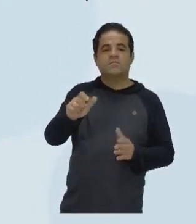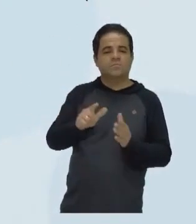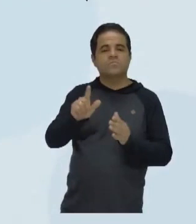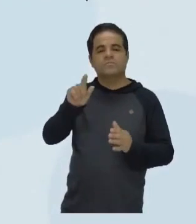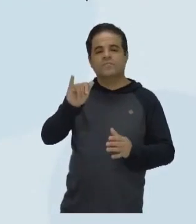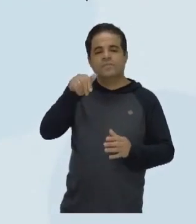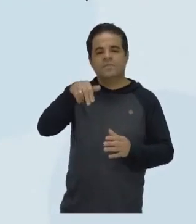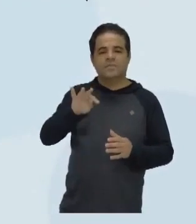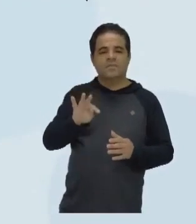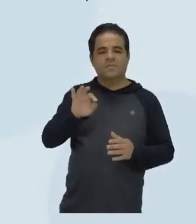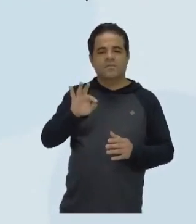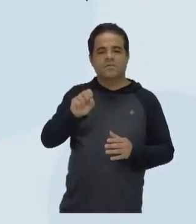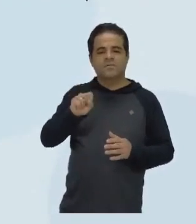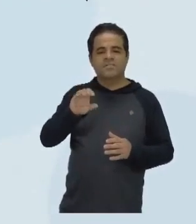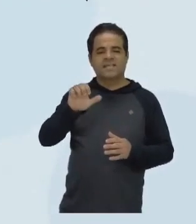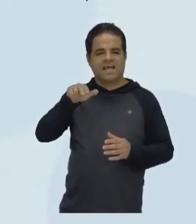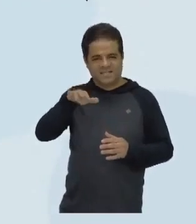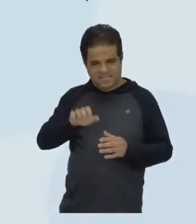InterScience concluiu,